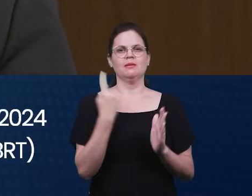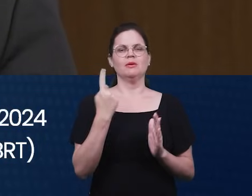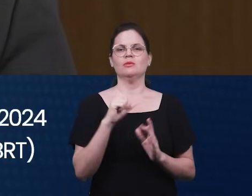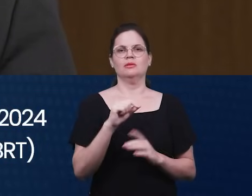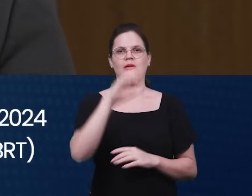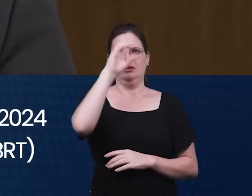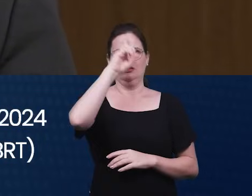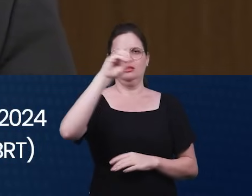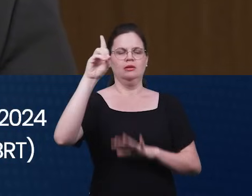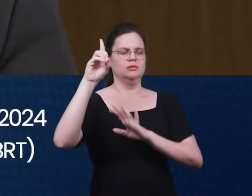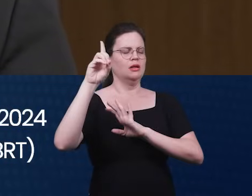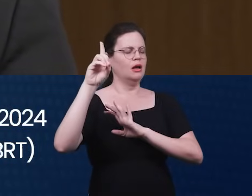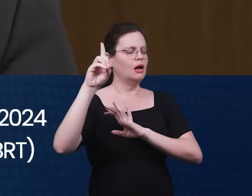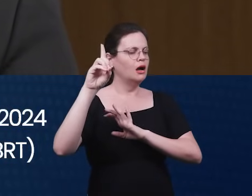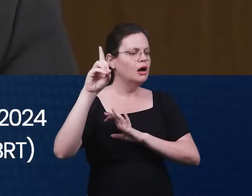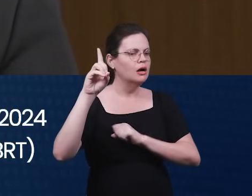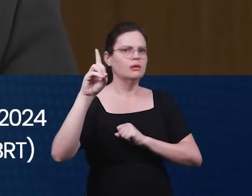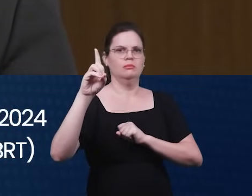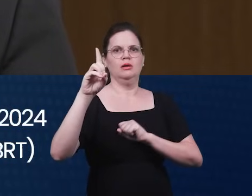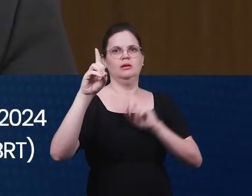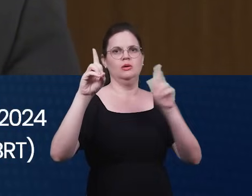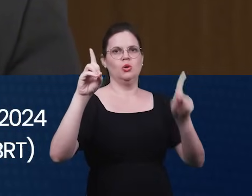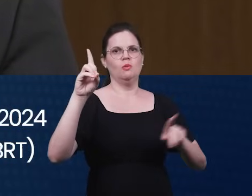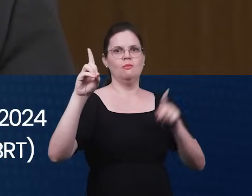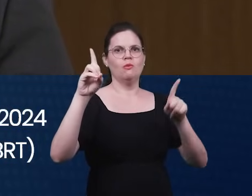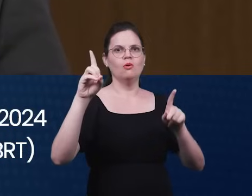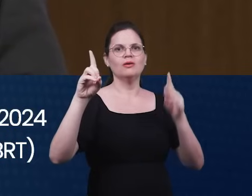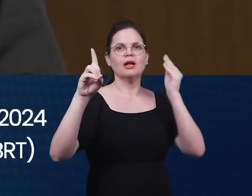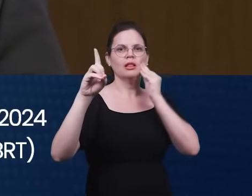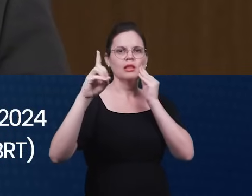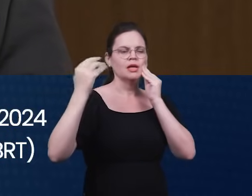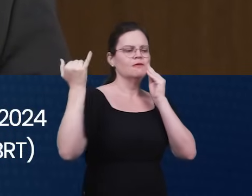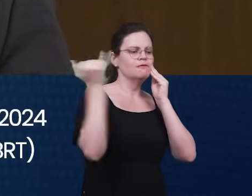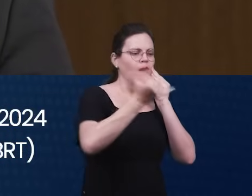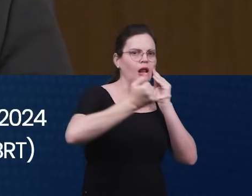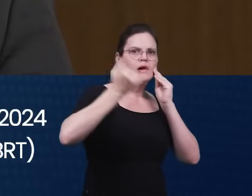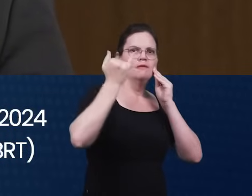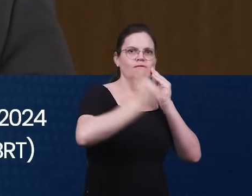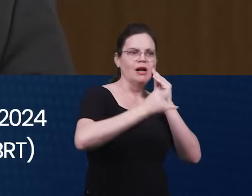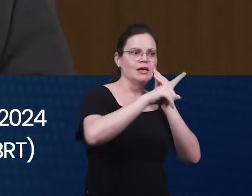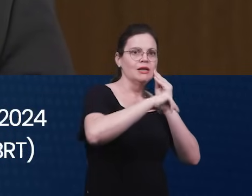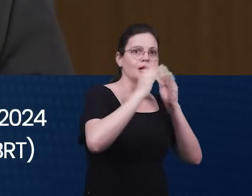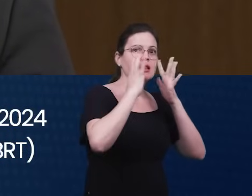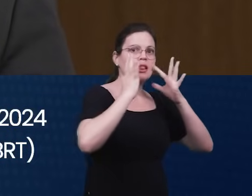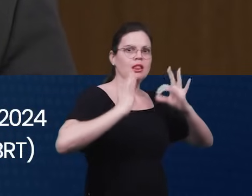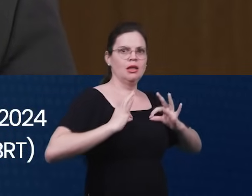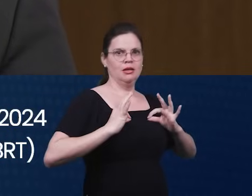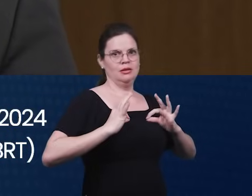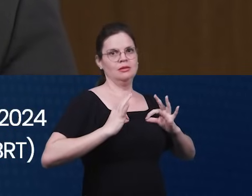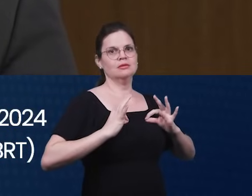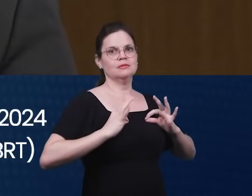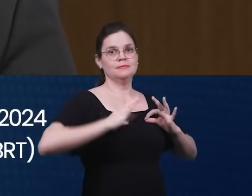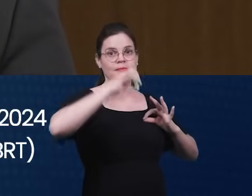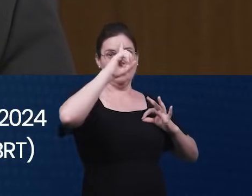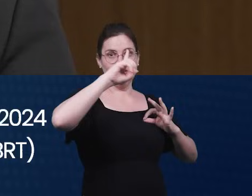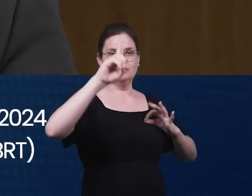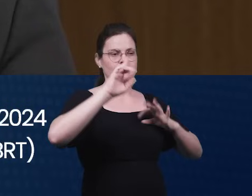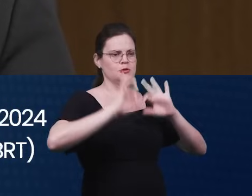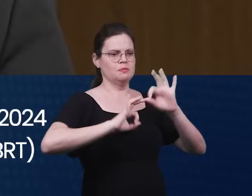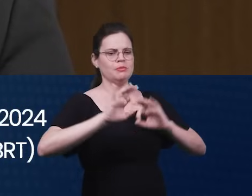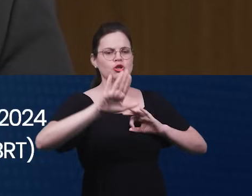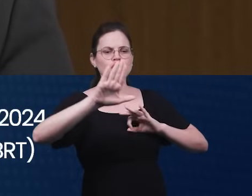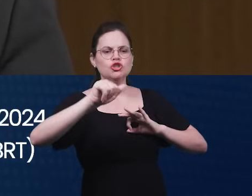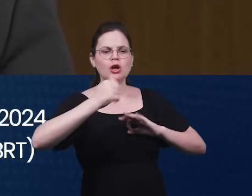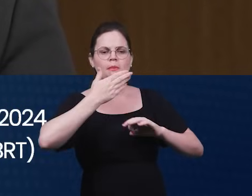homem pela vida do seu povo querendo que eles ouvissem a sua voz então nós vemos que Deus vai preparando os profetas